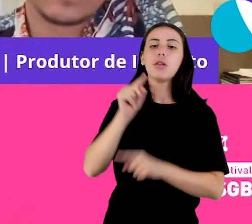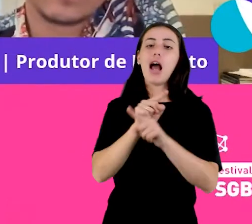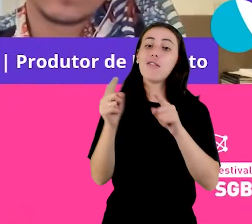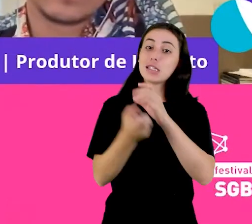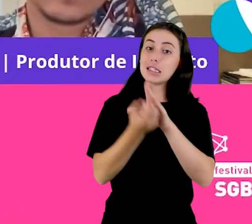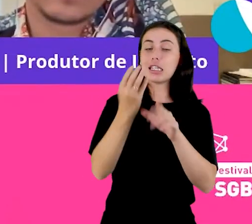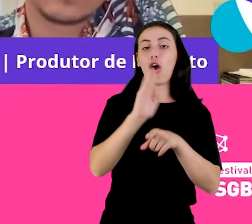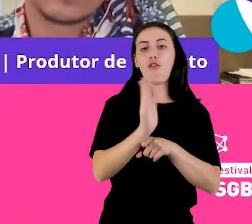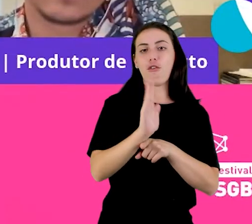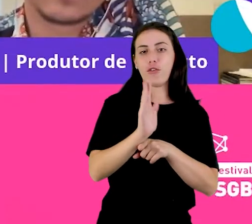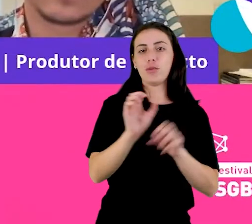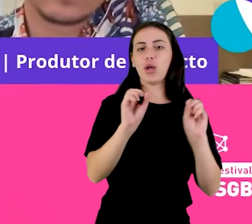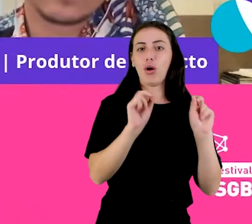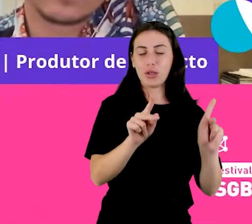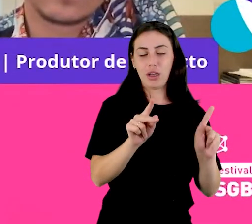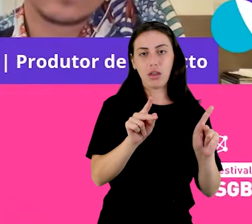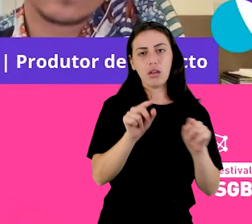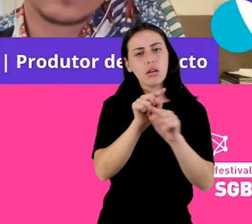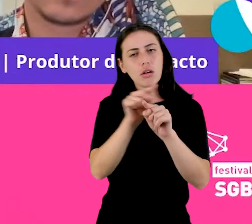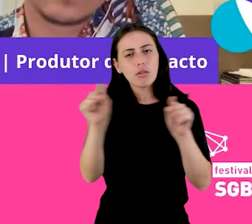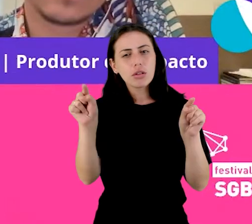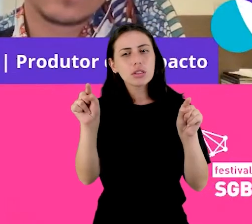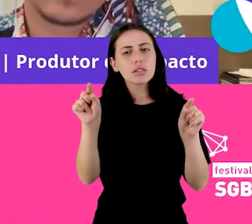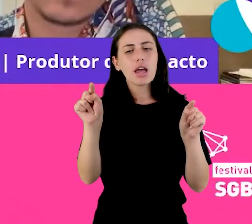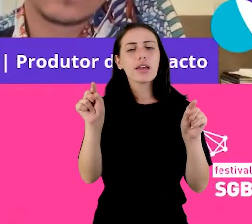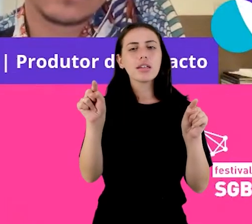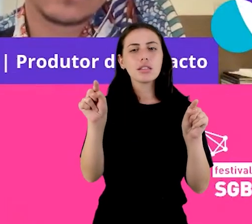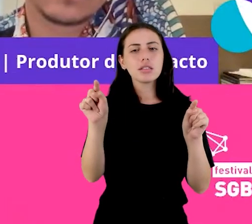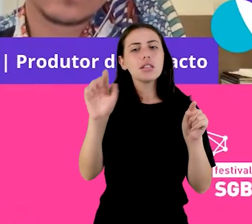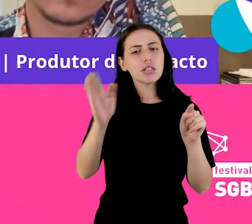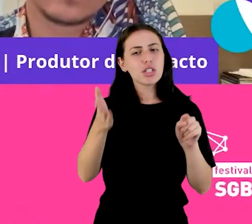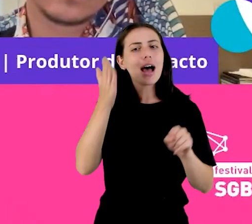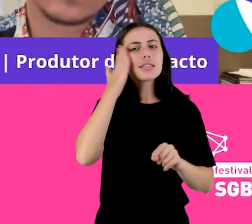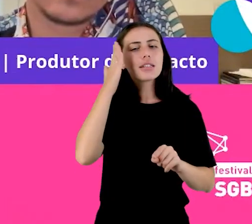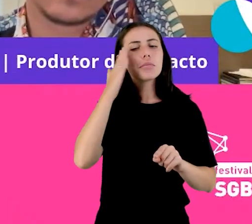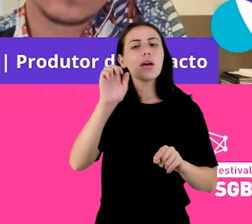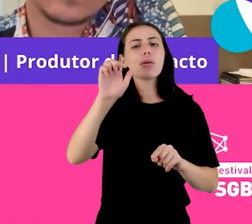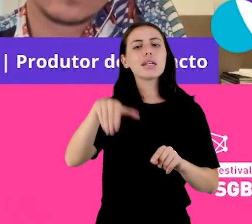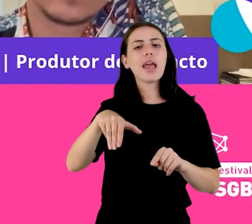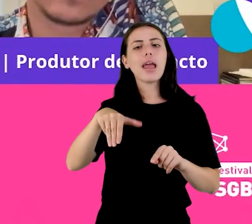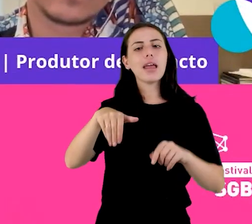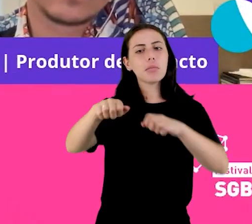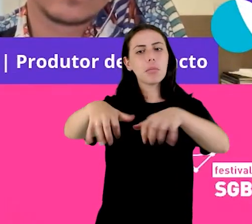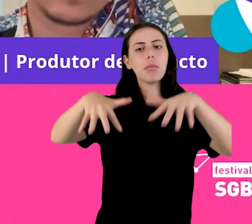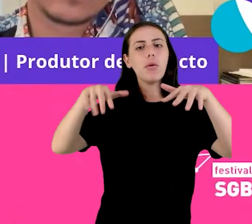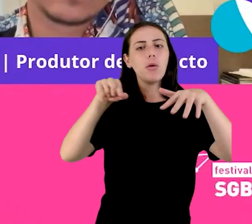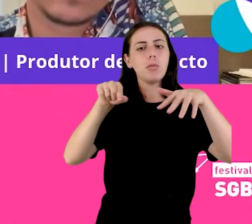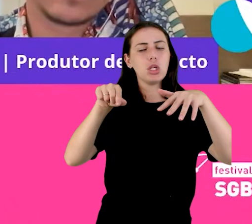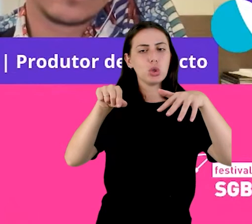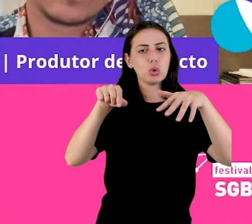a ideia... Eu sei que nem era fazer um filme lá atrás, mas depois, uma vez pronto o limiar,